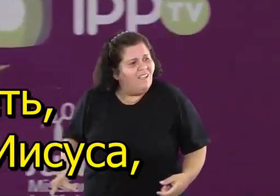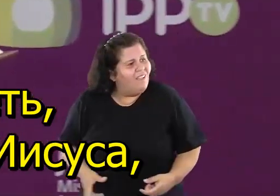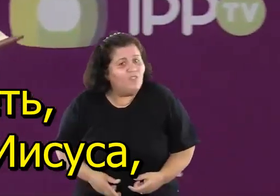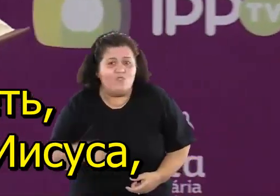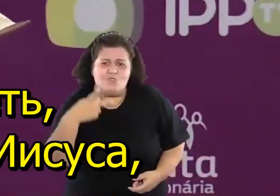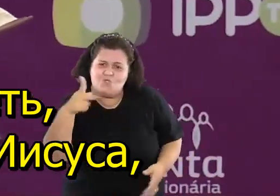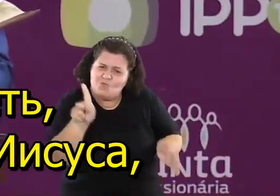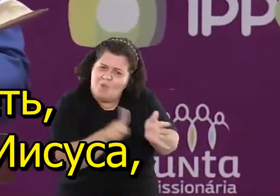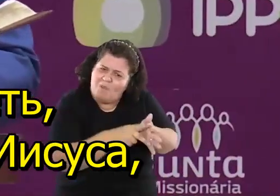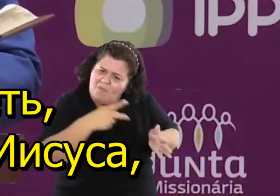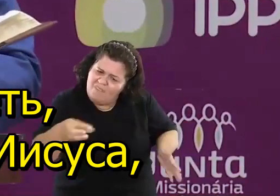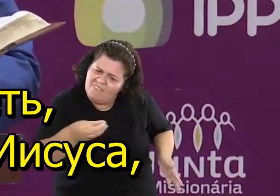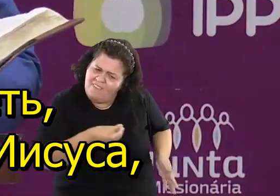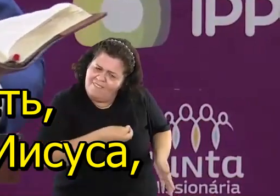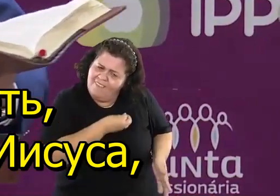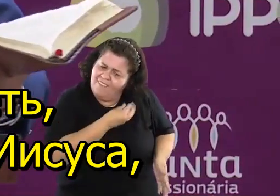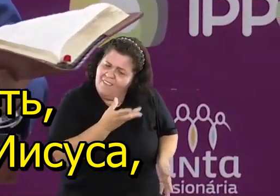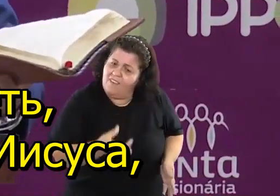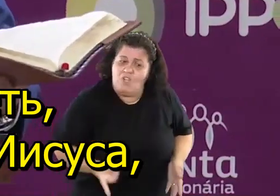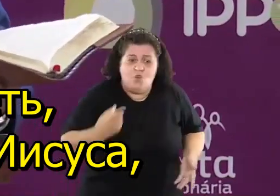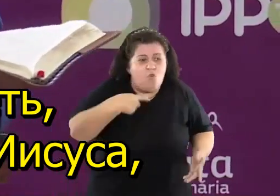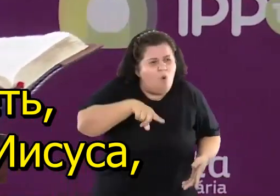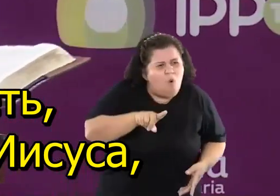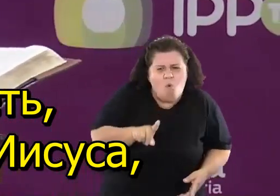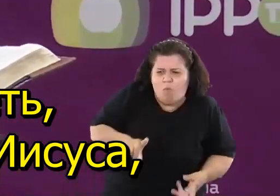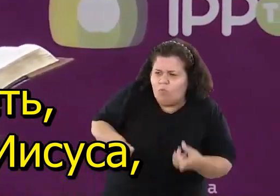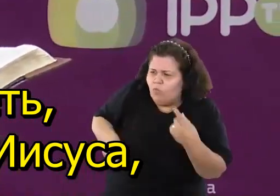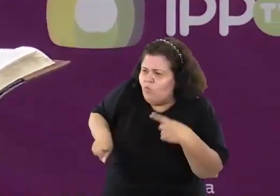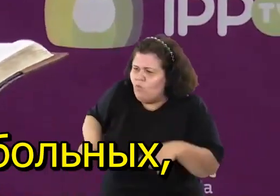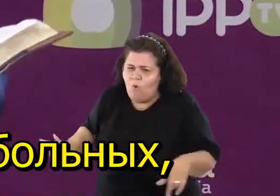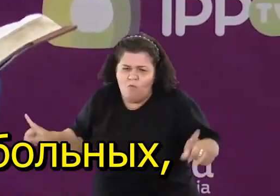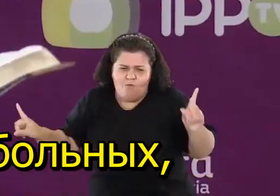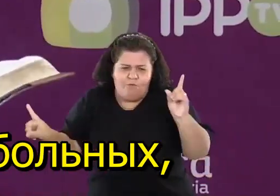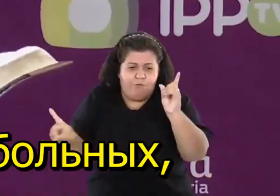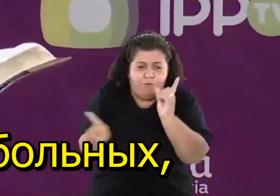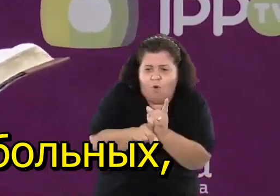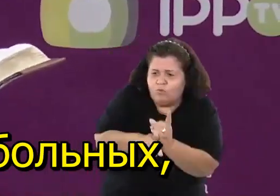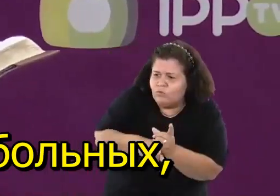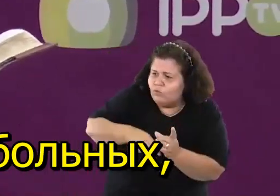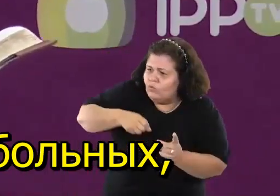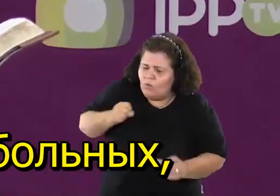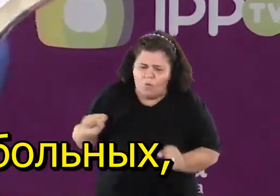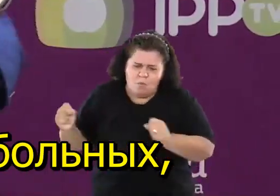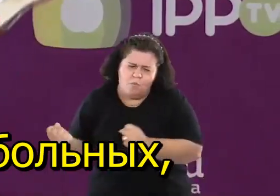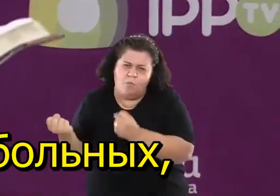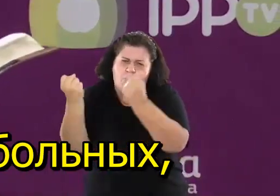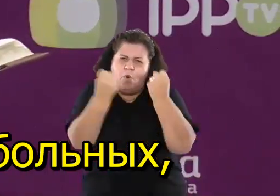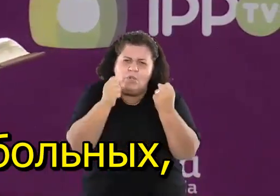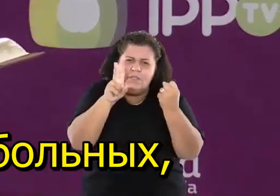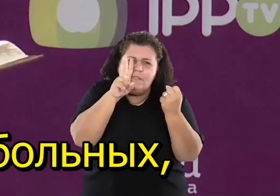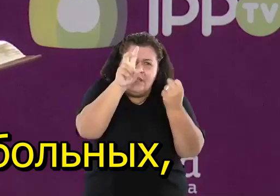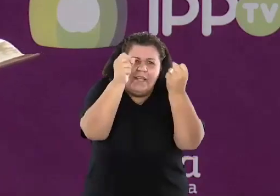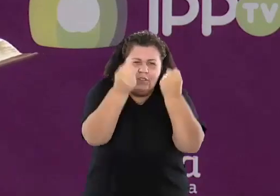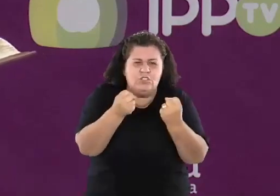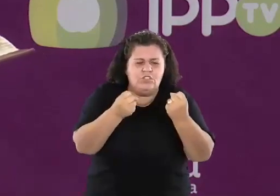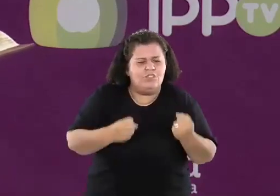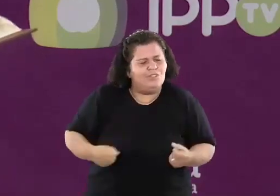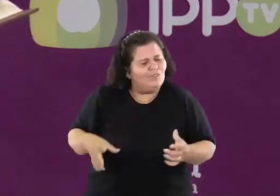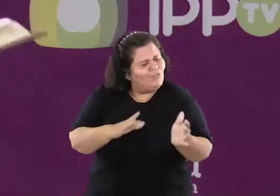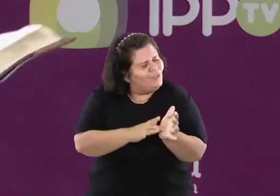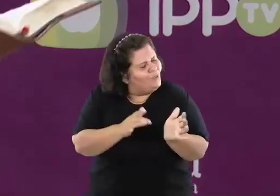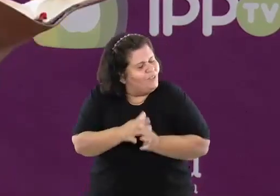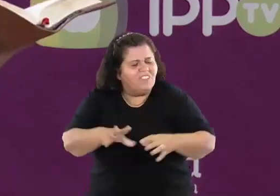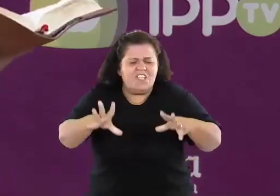perceber que nesse confronto com o poder de Jesus, que opera milagres, que cura enfermos,